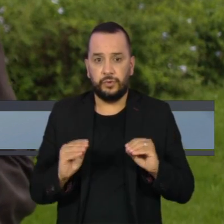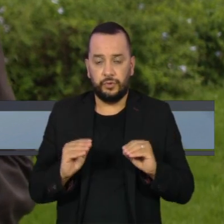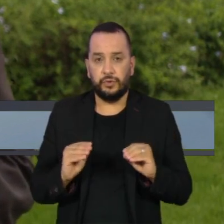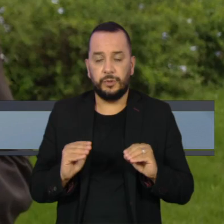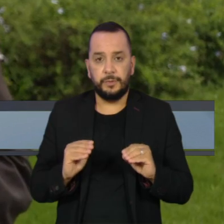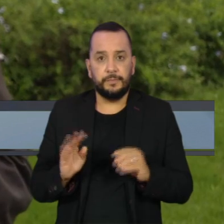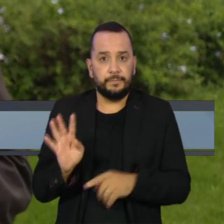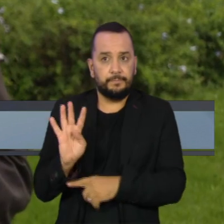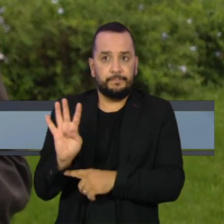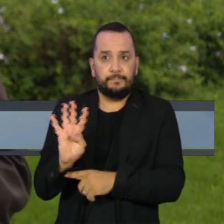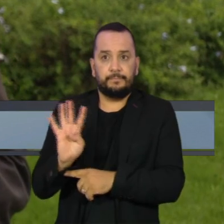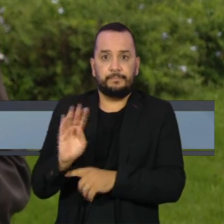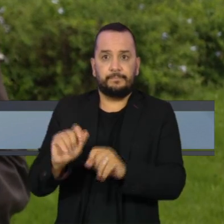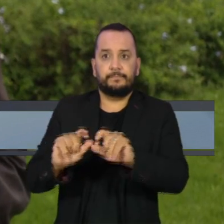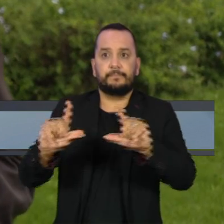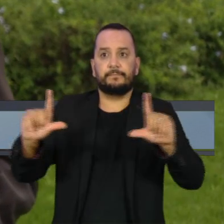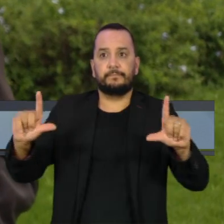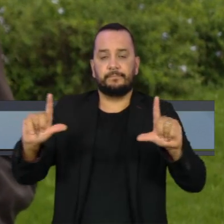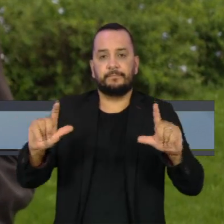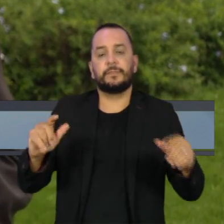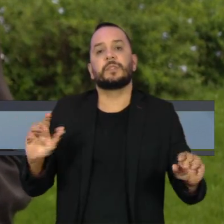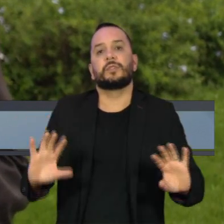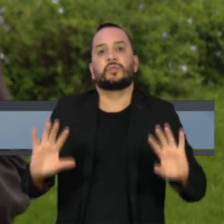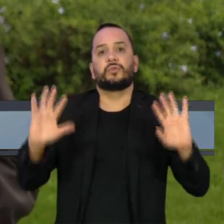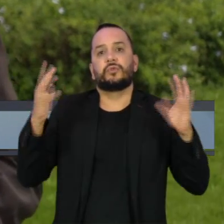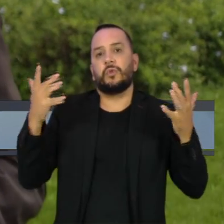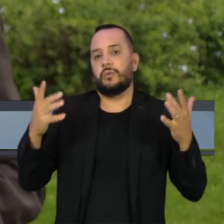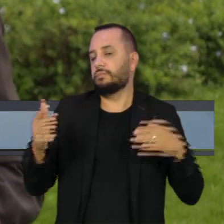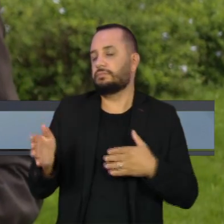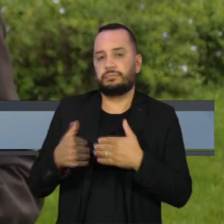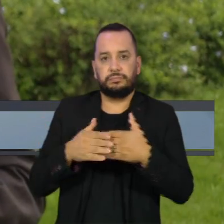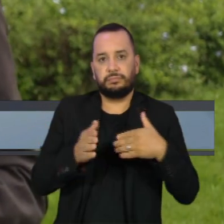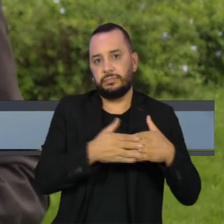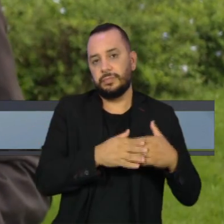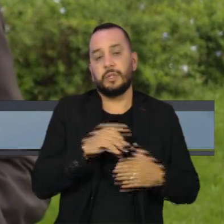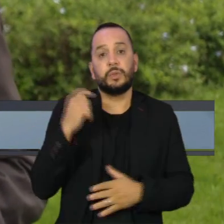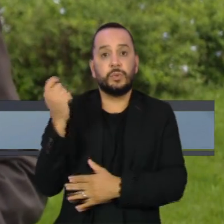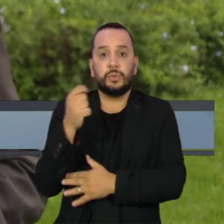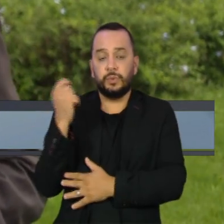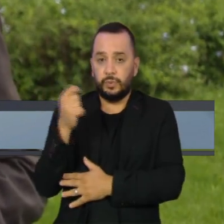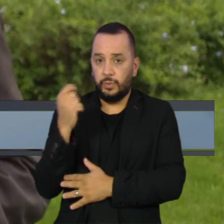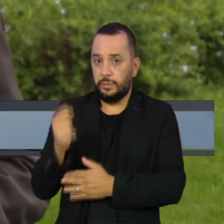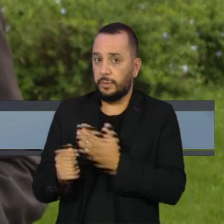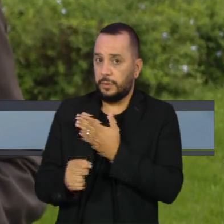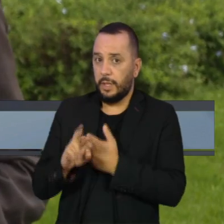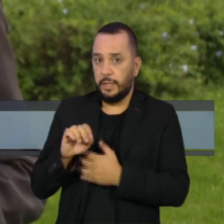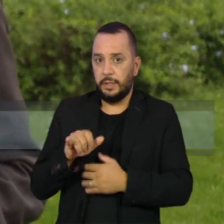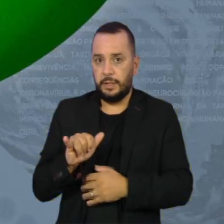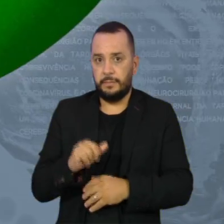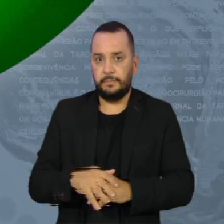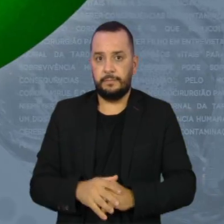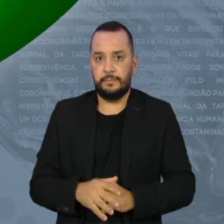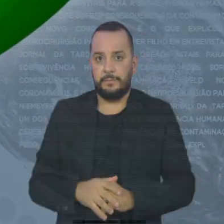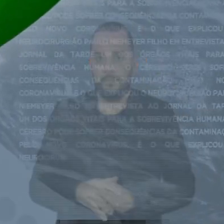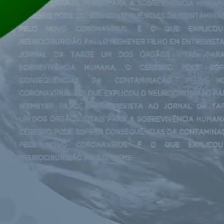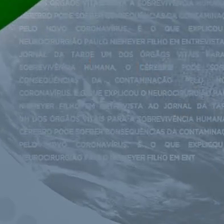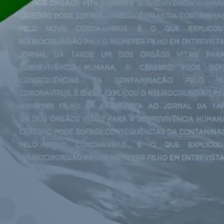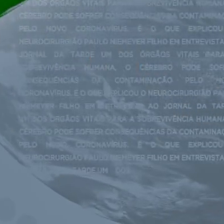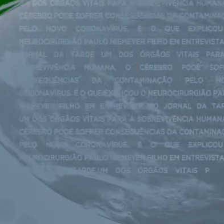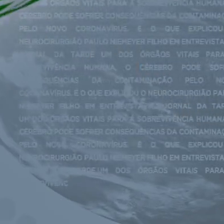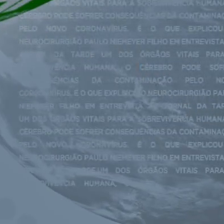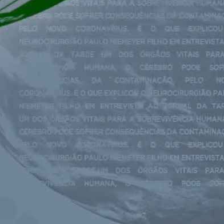os cinemas e o centro de eventos seguem fechados de Canoas no Rio Grande do Sul aí quadros